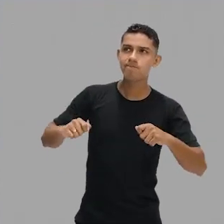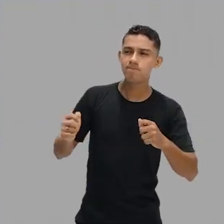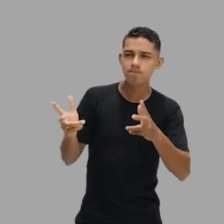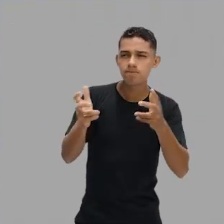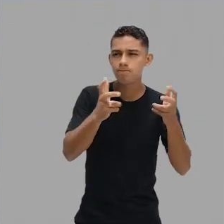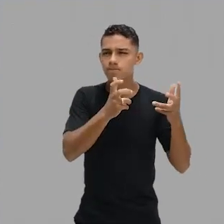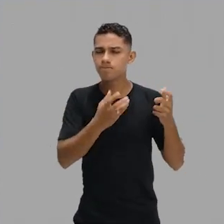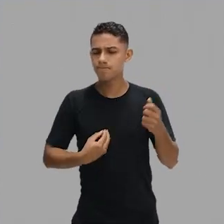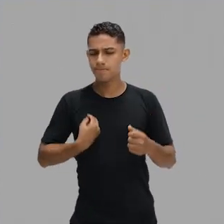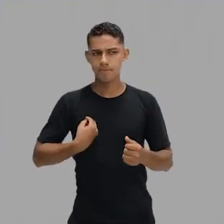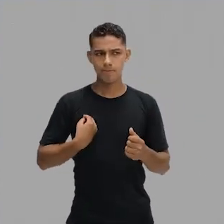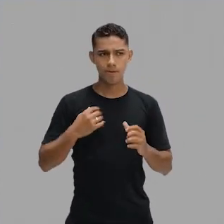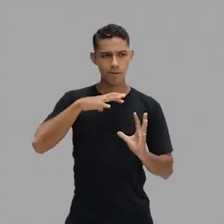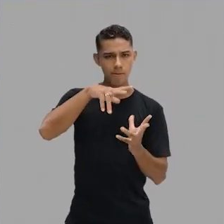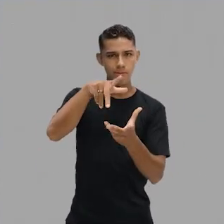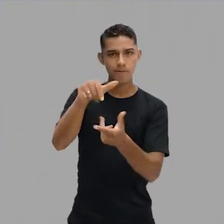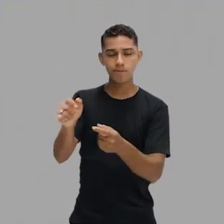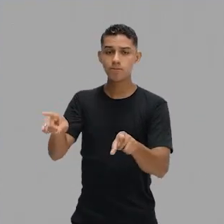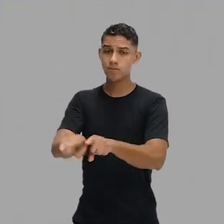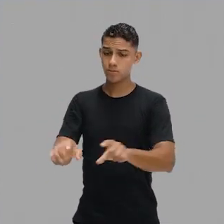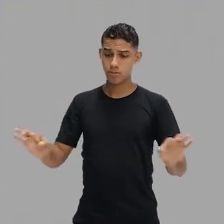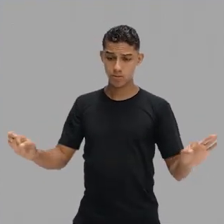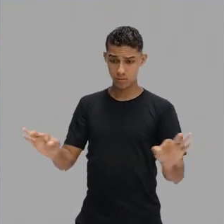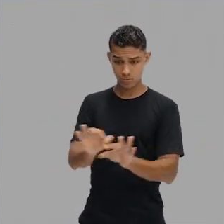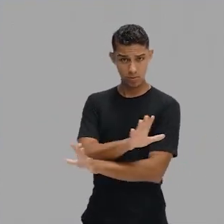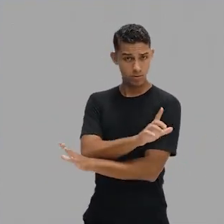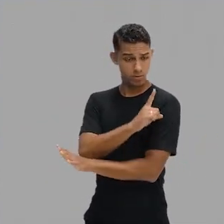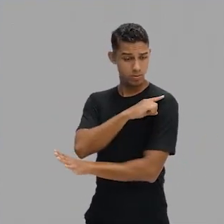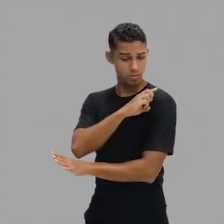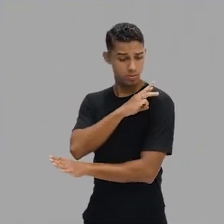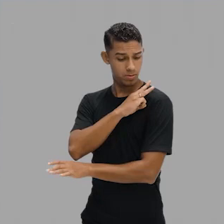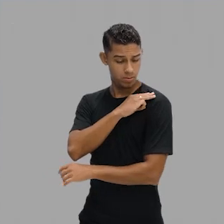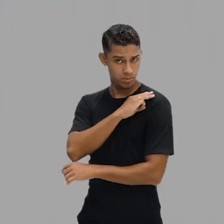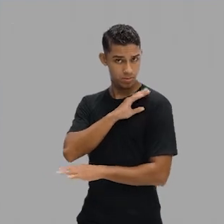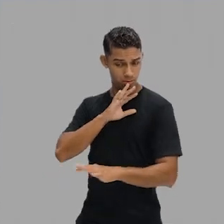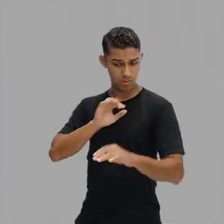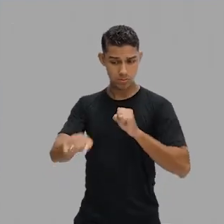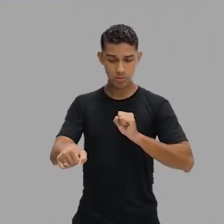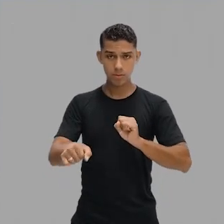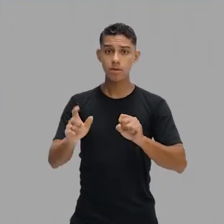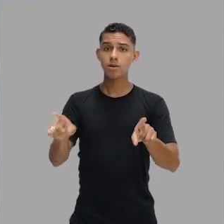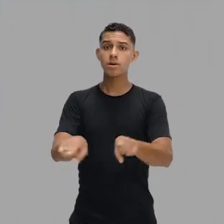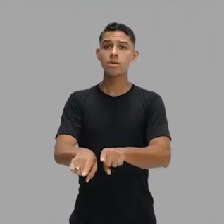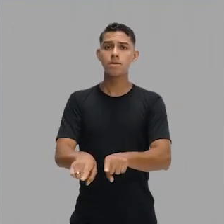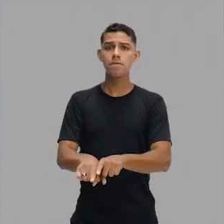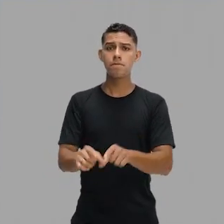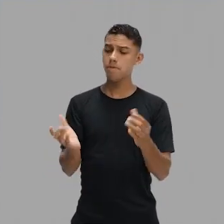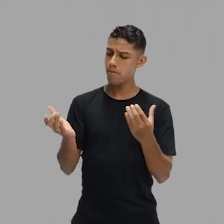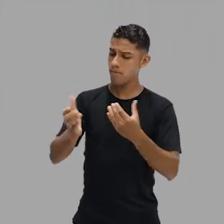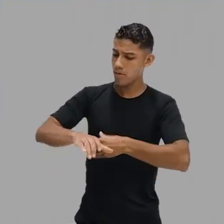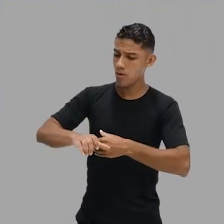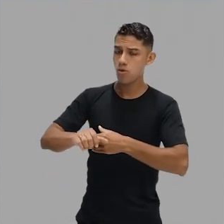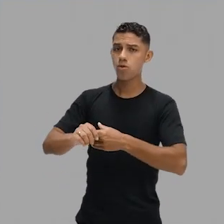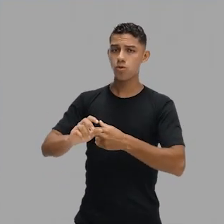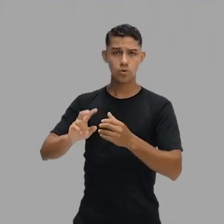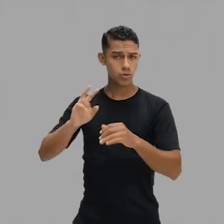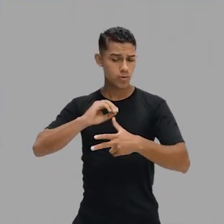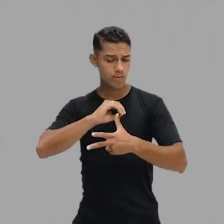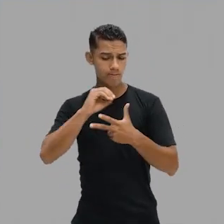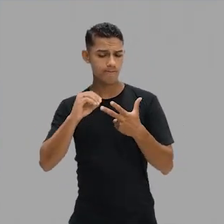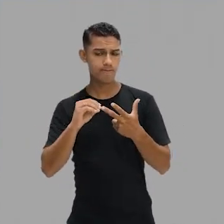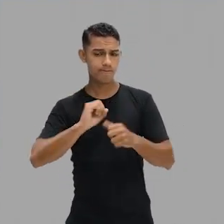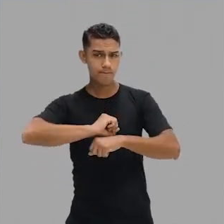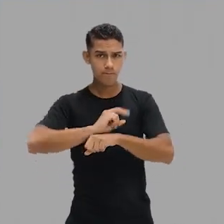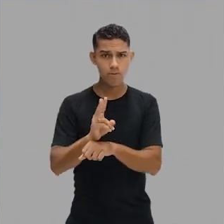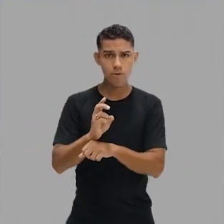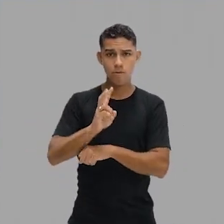ensino médio e até fazer os vestibulares, né, esses certames, esses concursos em geral. Te convido agora a pegar todo o teu material para a